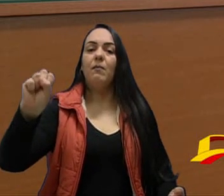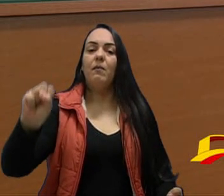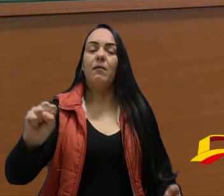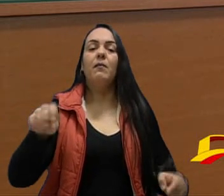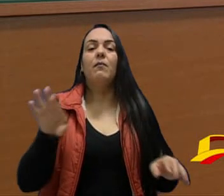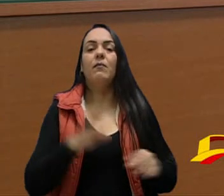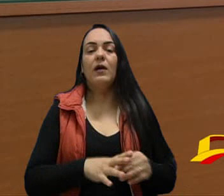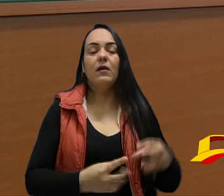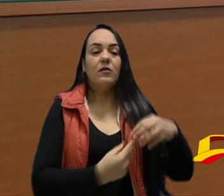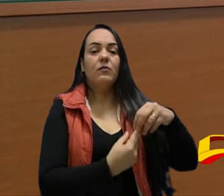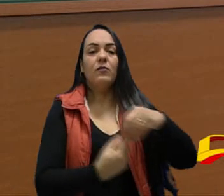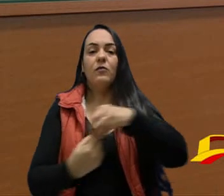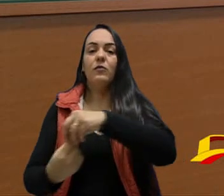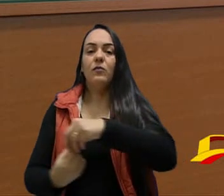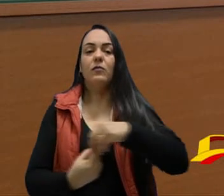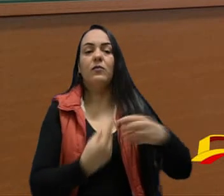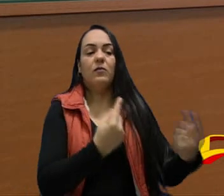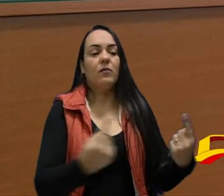individuais